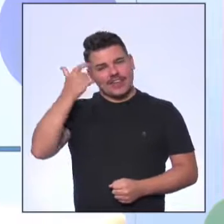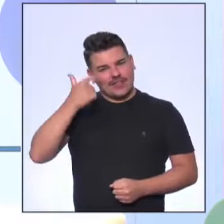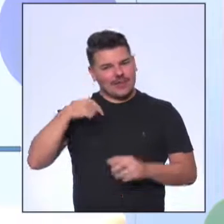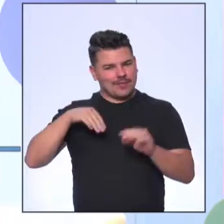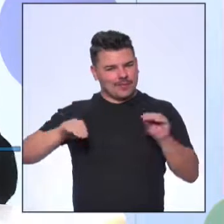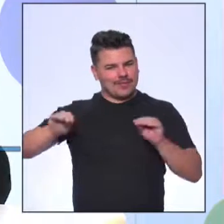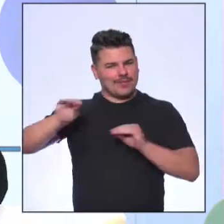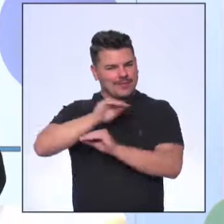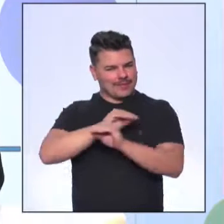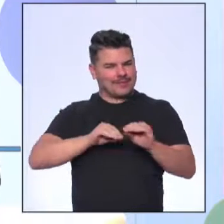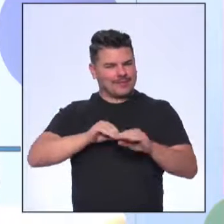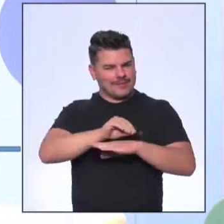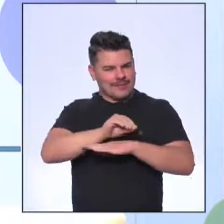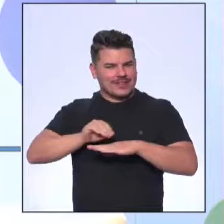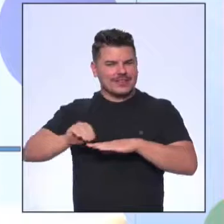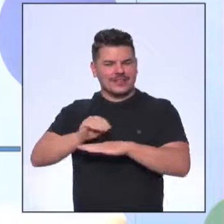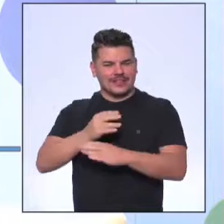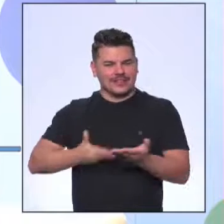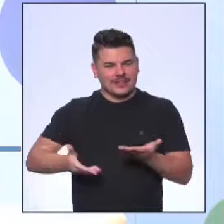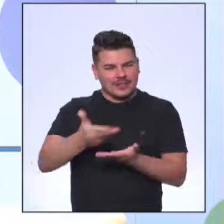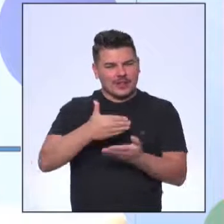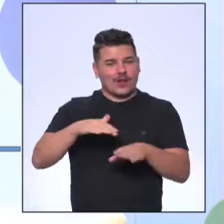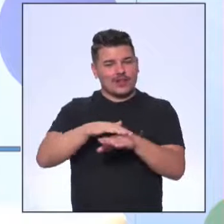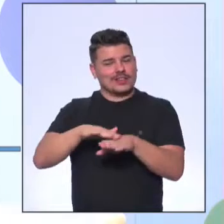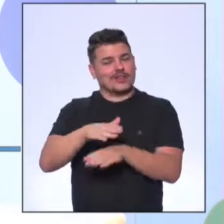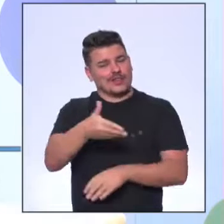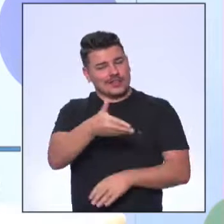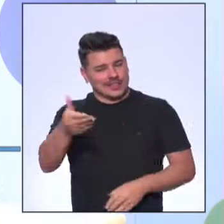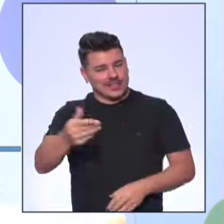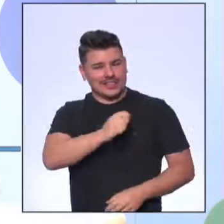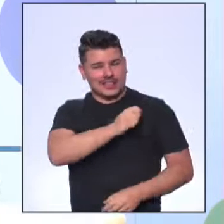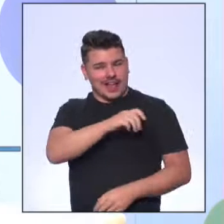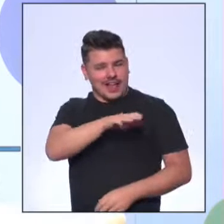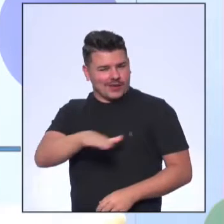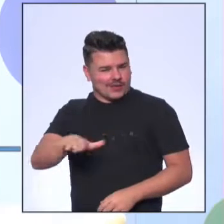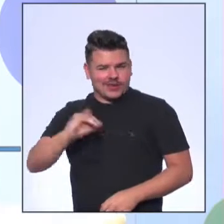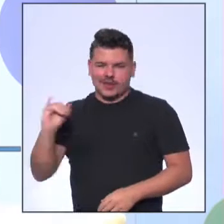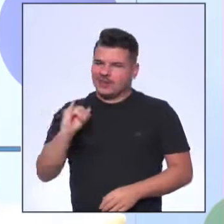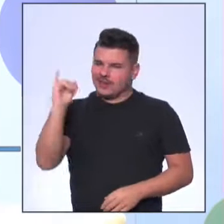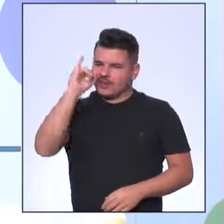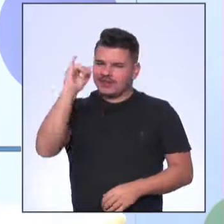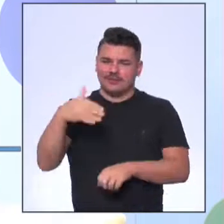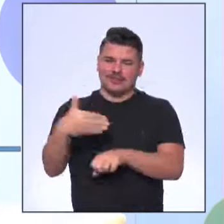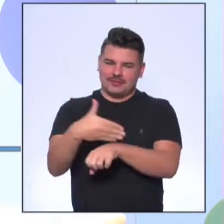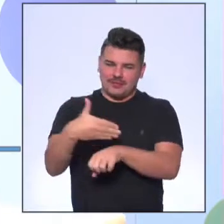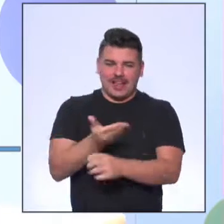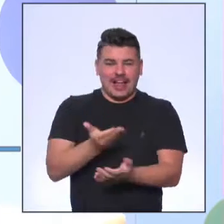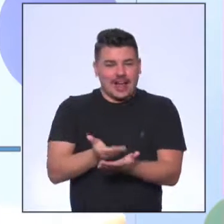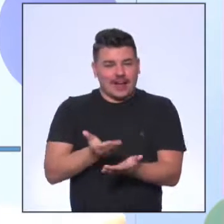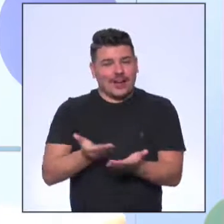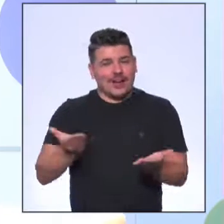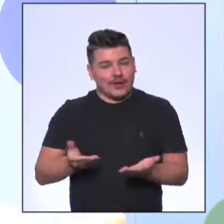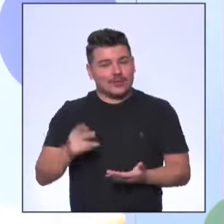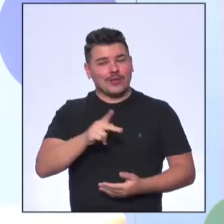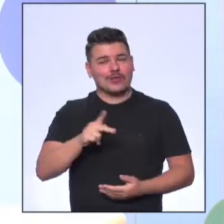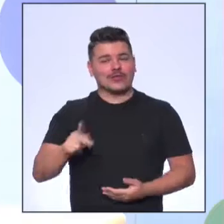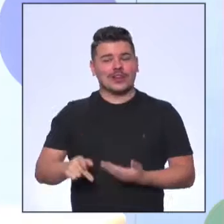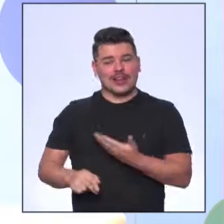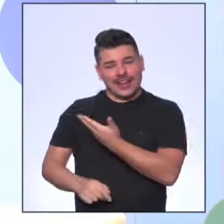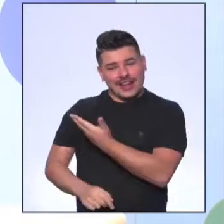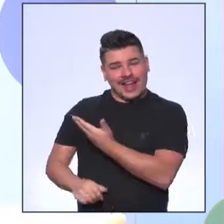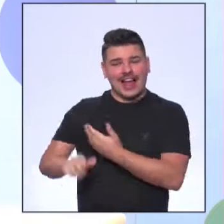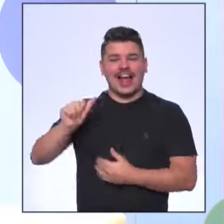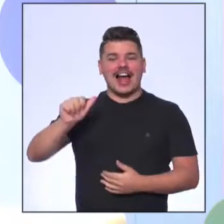Vendo aqui as perguntas, a interação de vocês, alunos. Muito importante, participem da aula. A aula hoje é com a professora Aline, professora